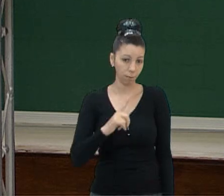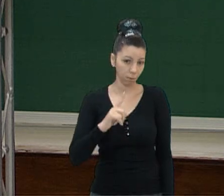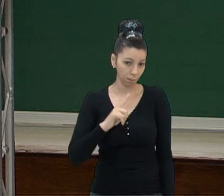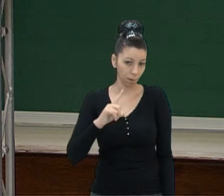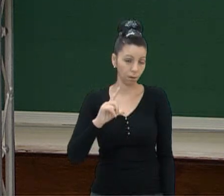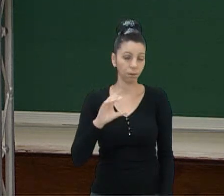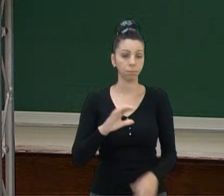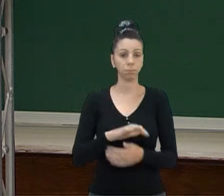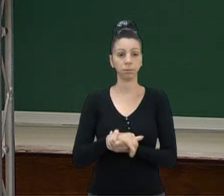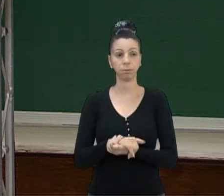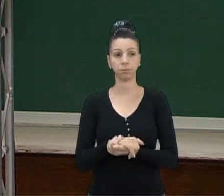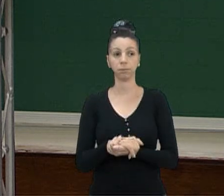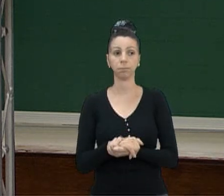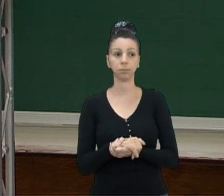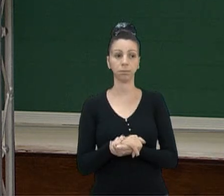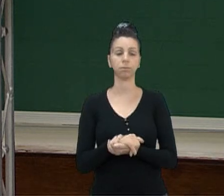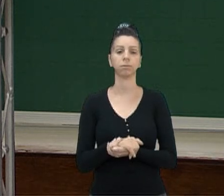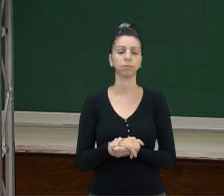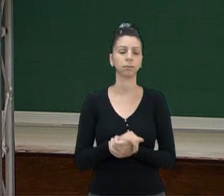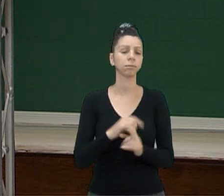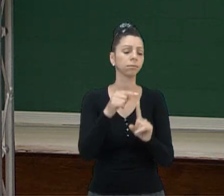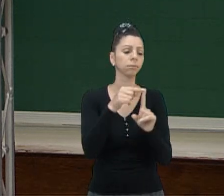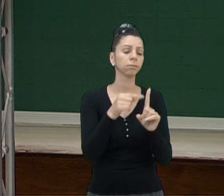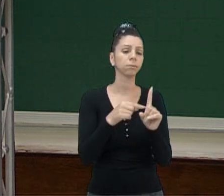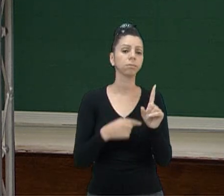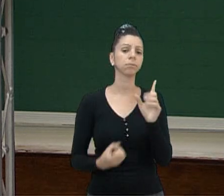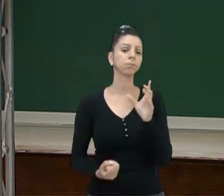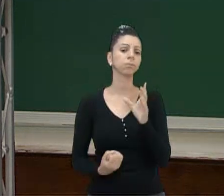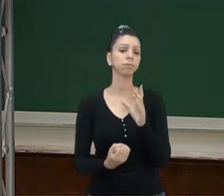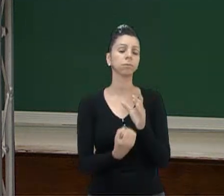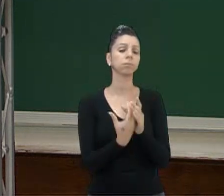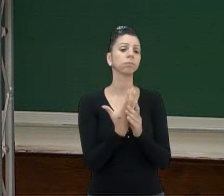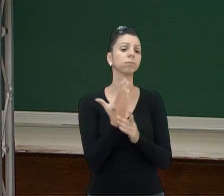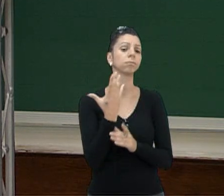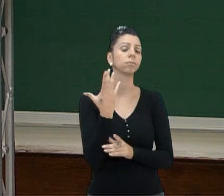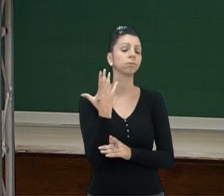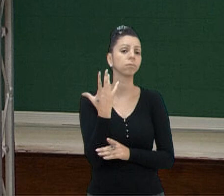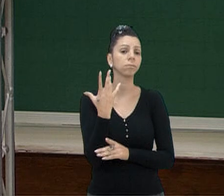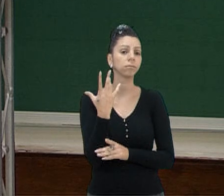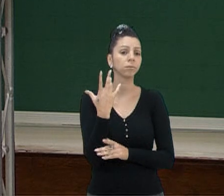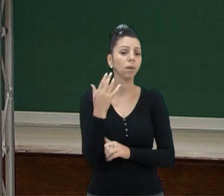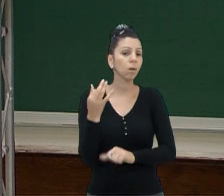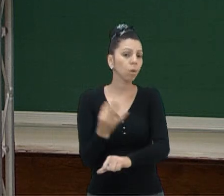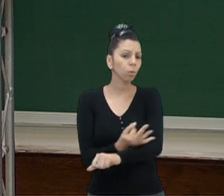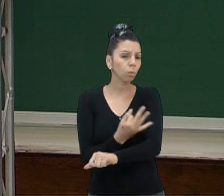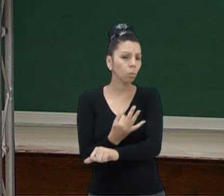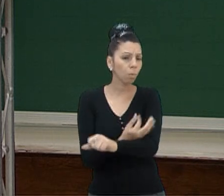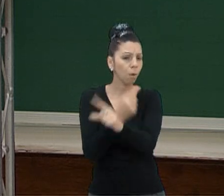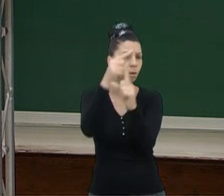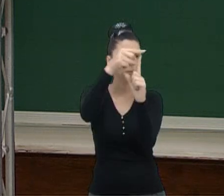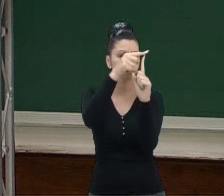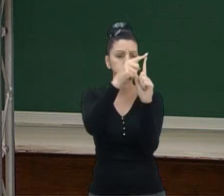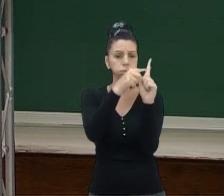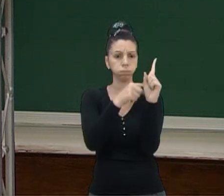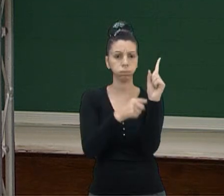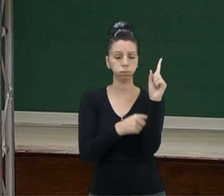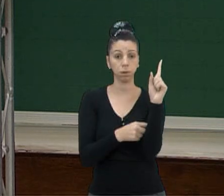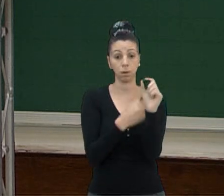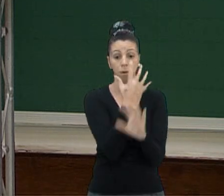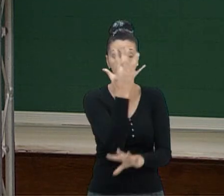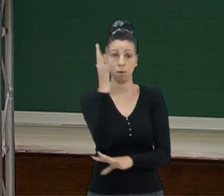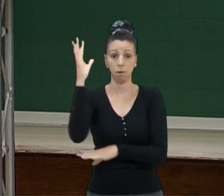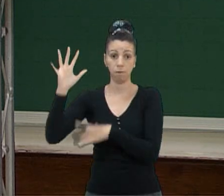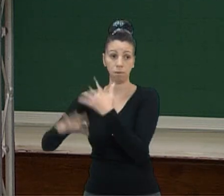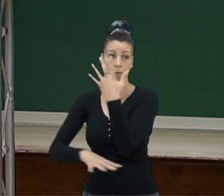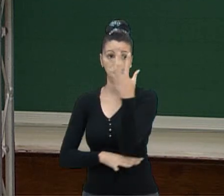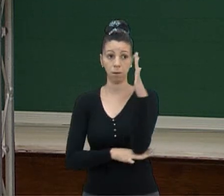temperaturas e climas polares. Que tipo de formação que suporta essas temperaturas mais baixas? Floresta boreal